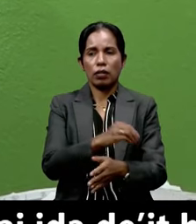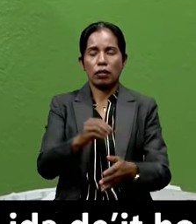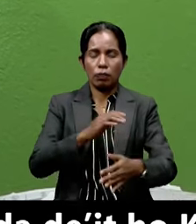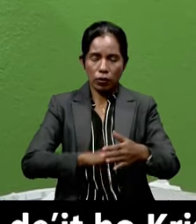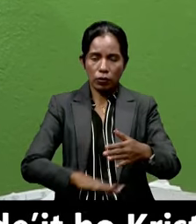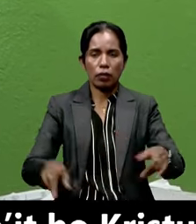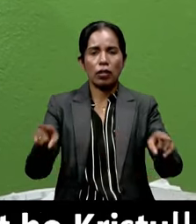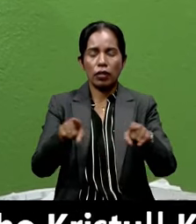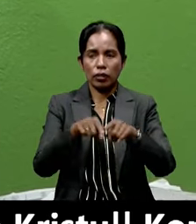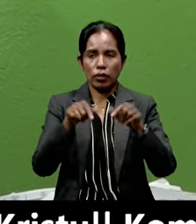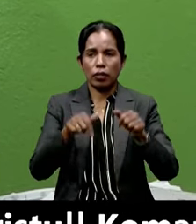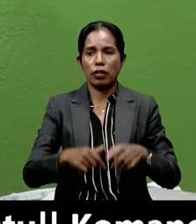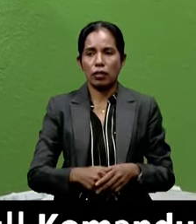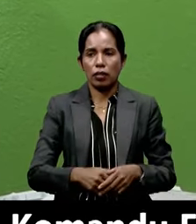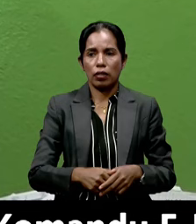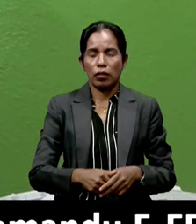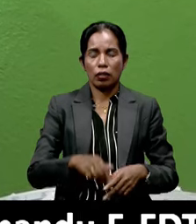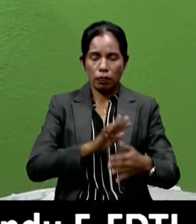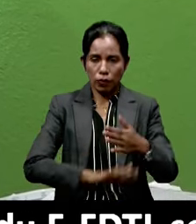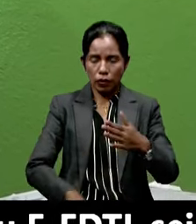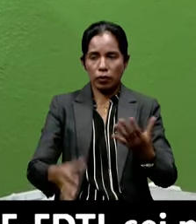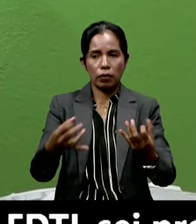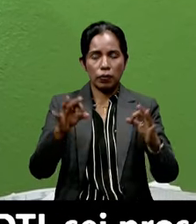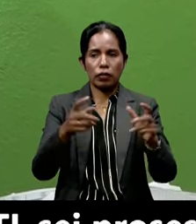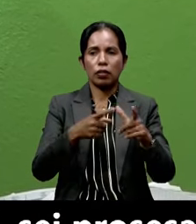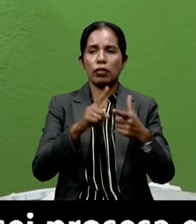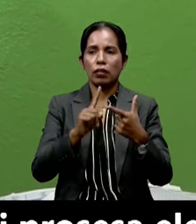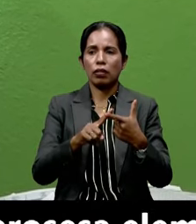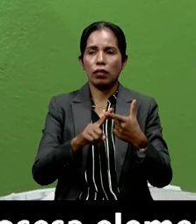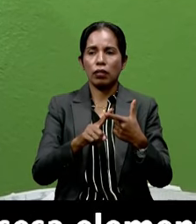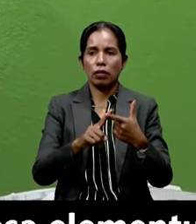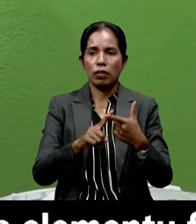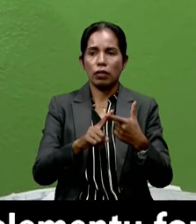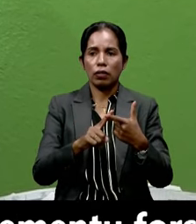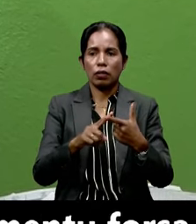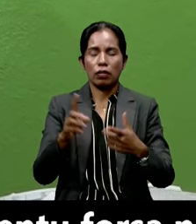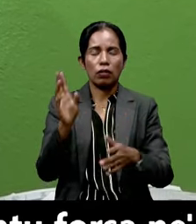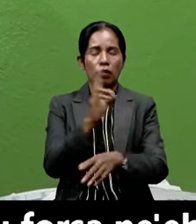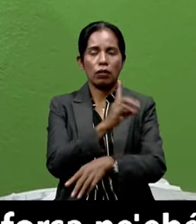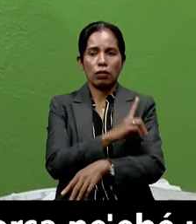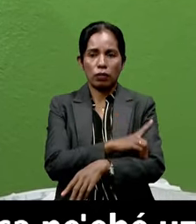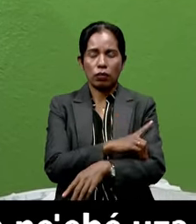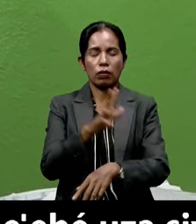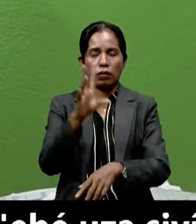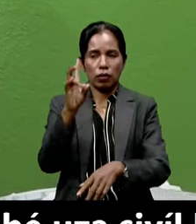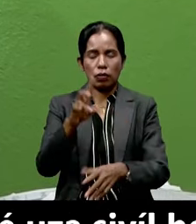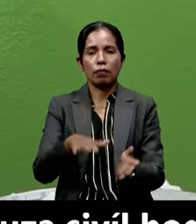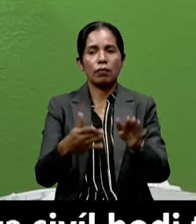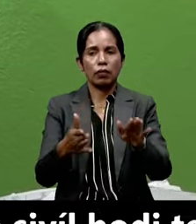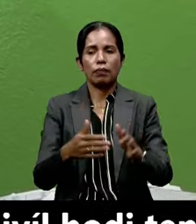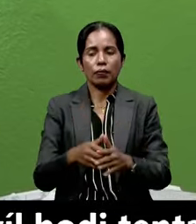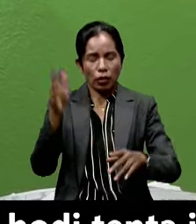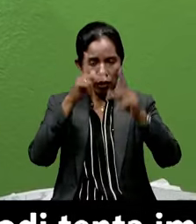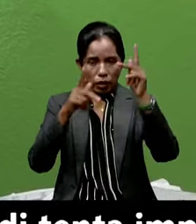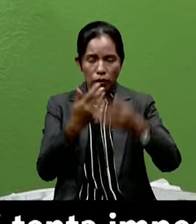mai sene ne moris mai tier pues menos su siloro hito lavare ka kutuis vidal hatete. Caso